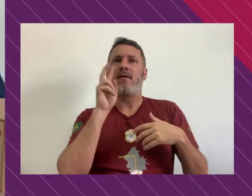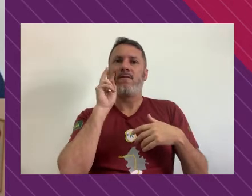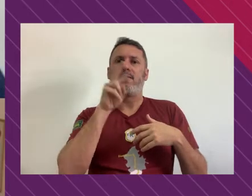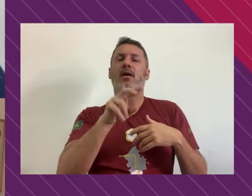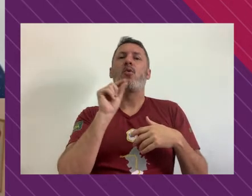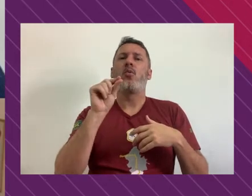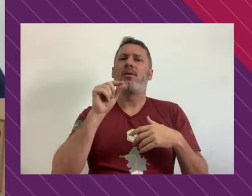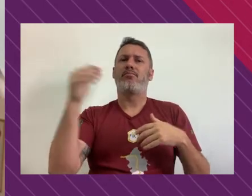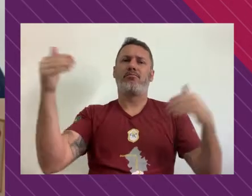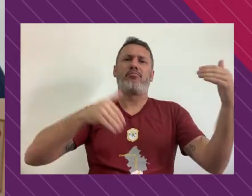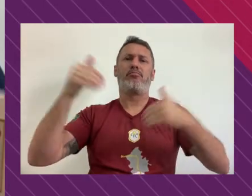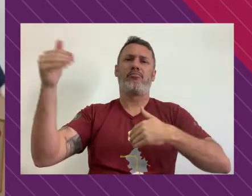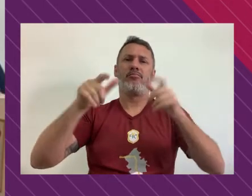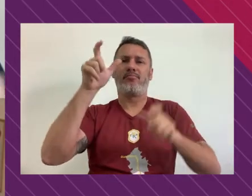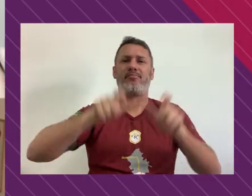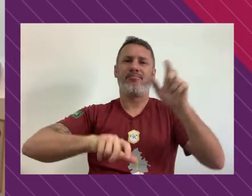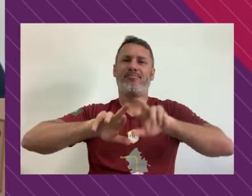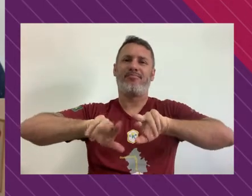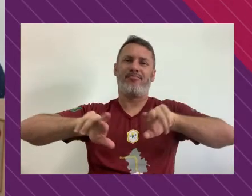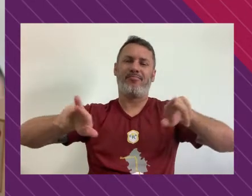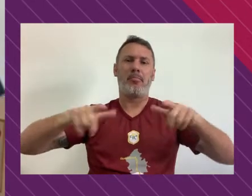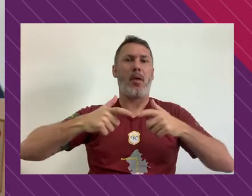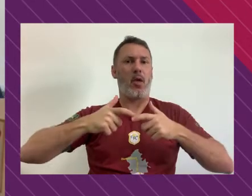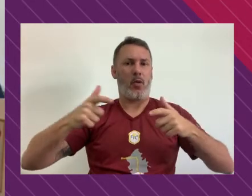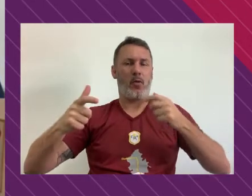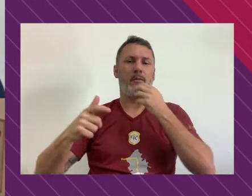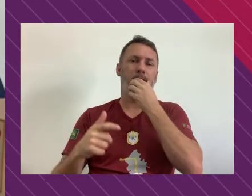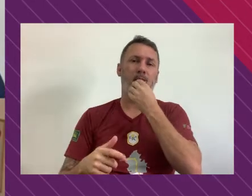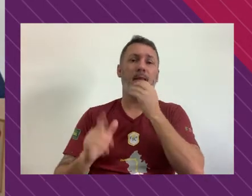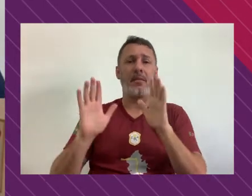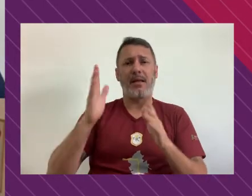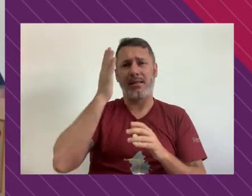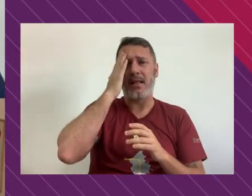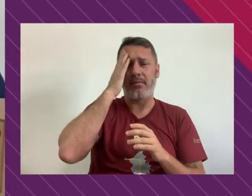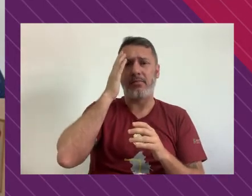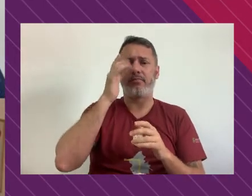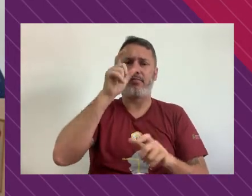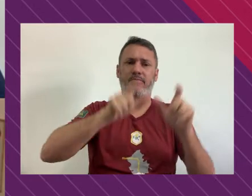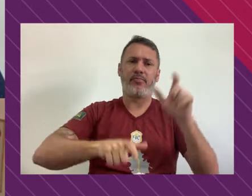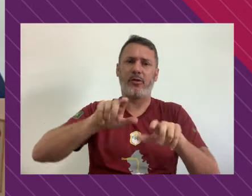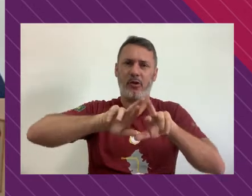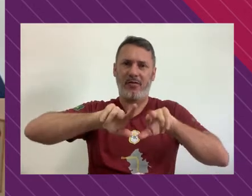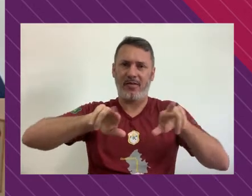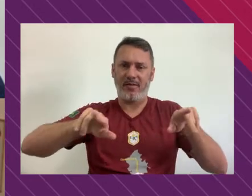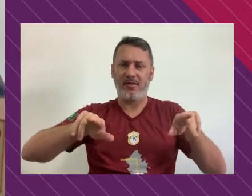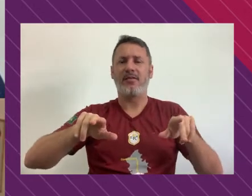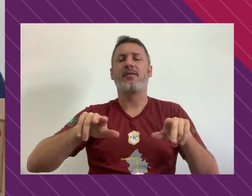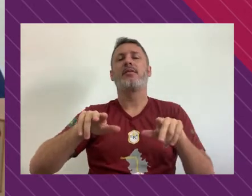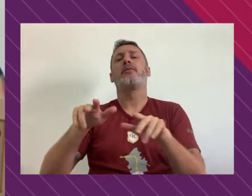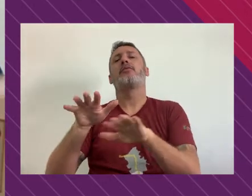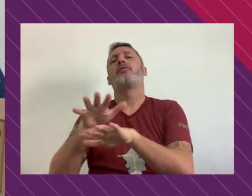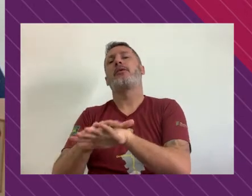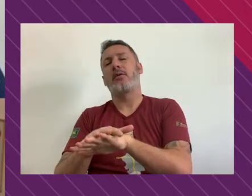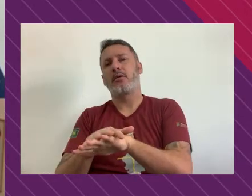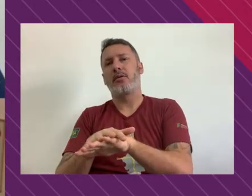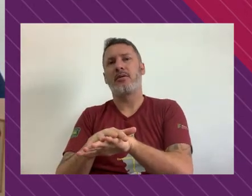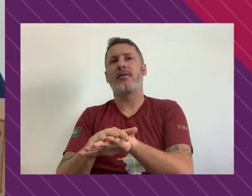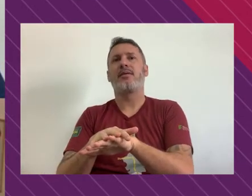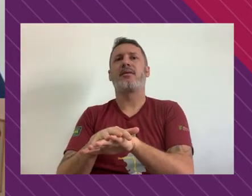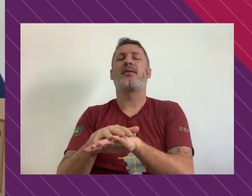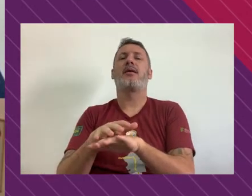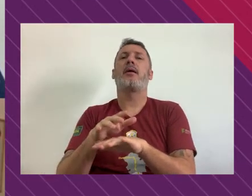sinal. Mas a gente sabe muito bem que diversidade e inclusão não são sinônimos, uma coisa não